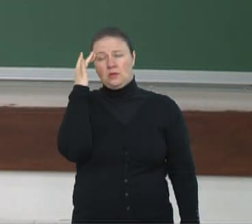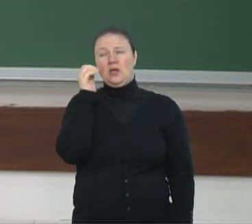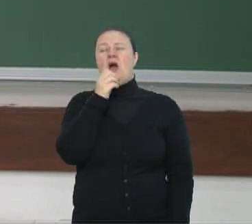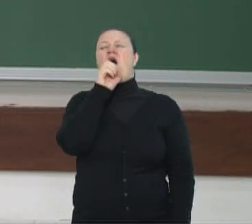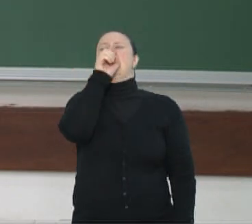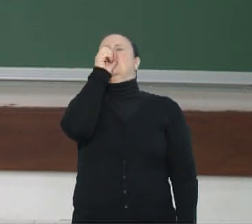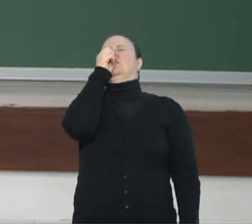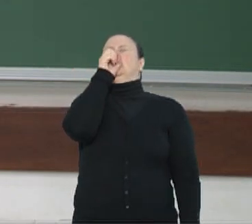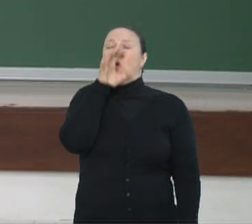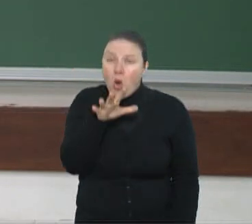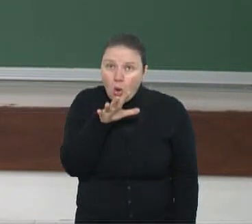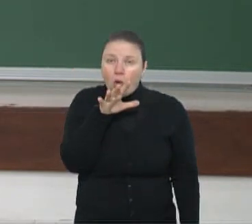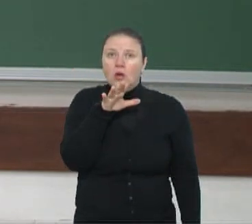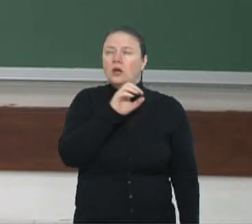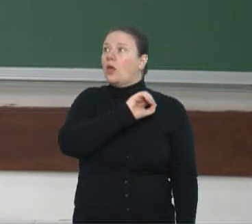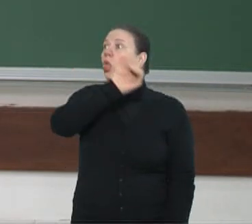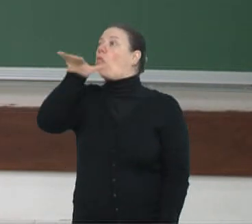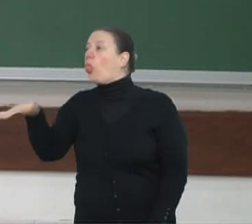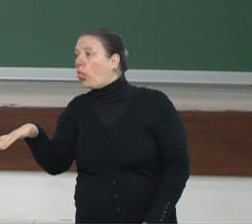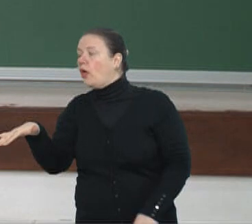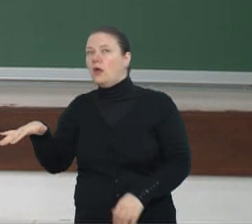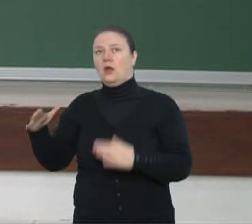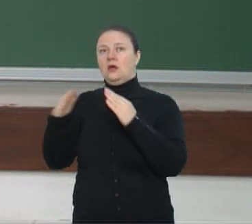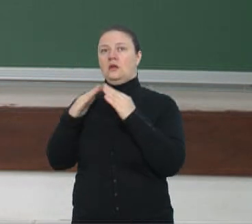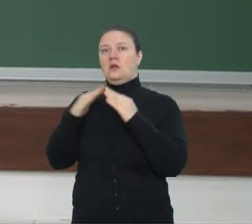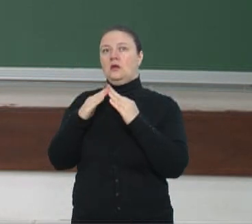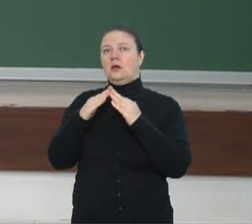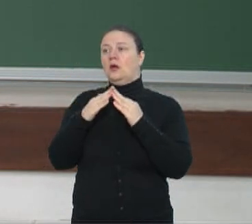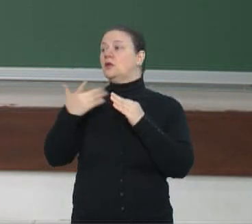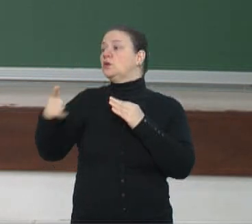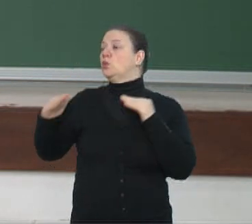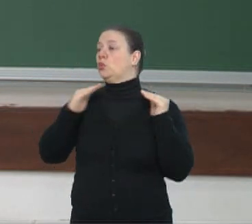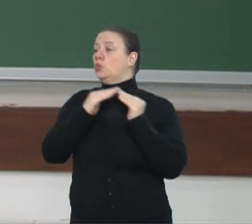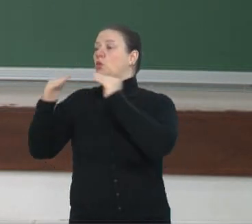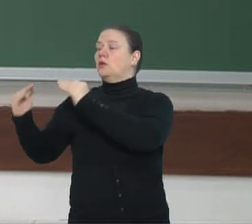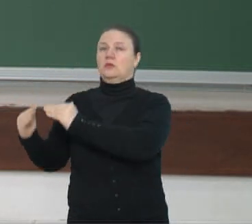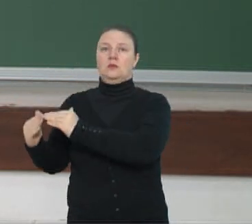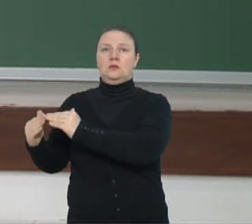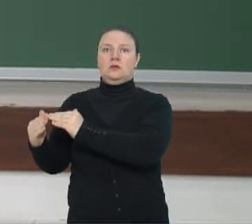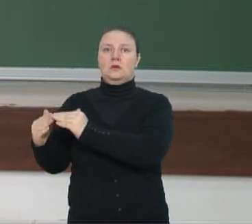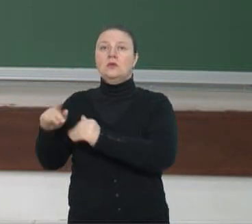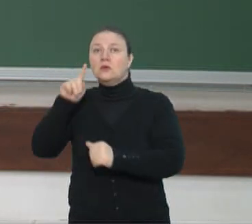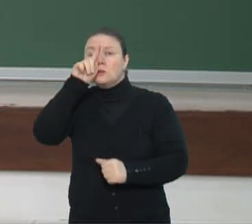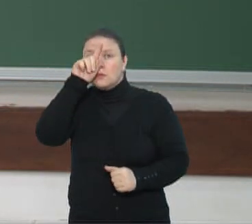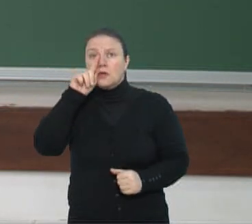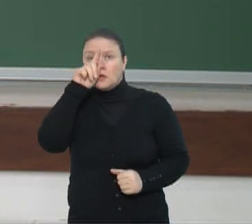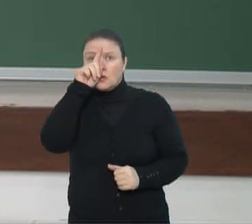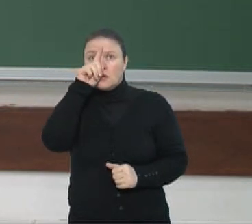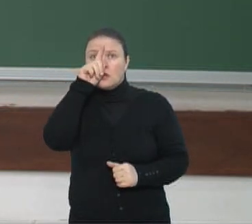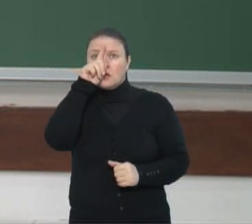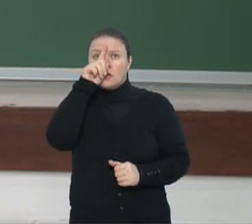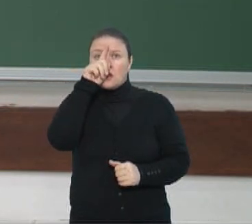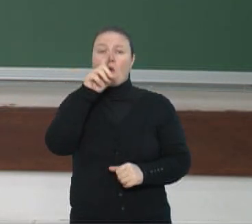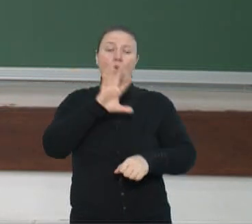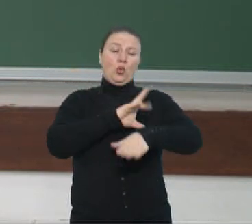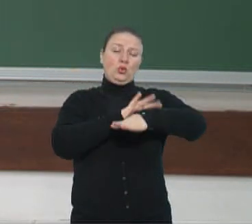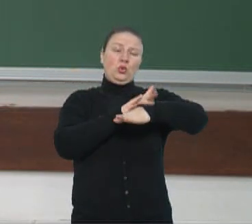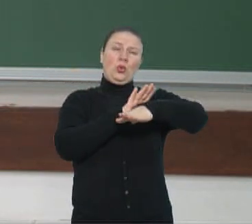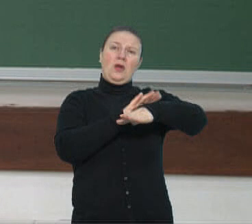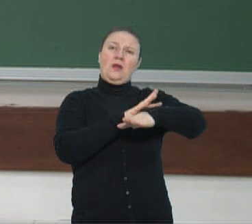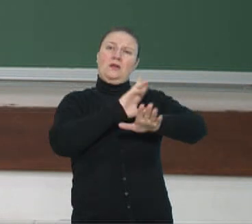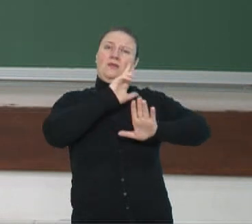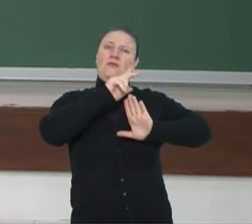casa, esse espirro já entrava na janela da casa do vizinho, de tão perto que era. Então, vejam o risco de transmissão de doenças nessa